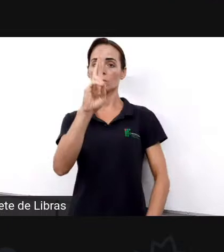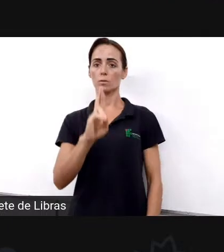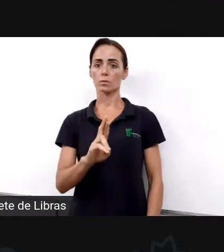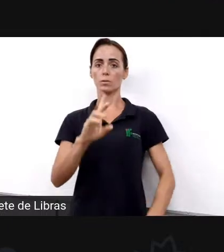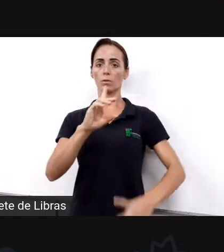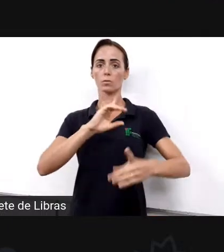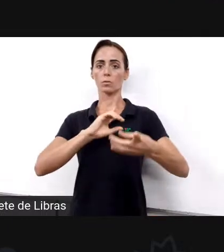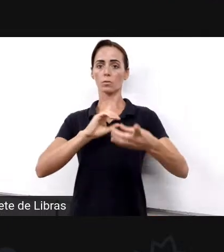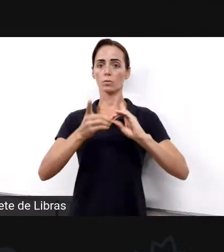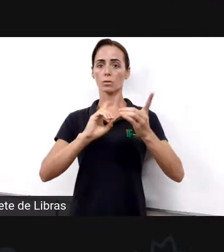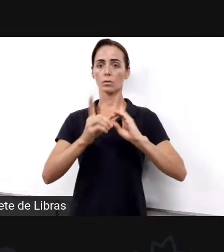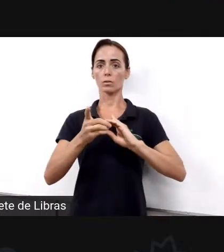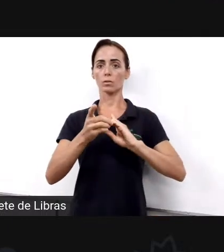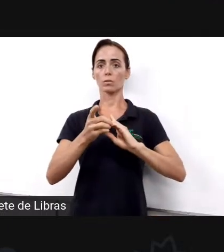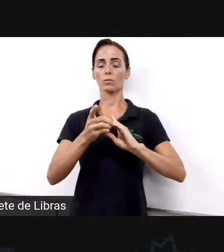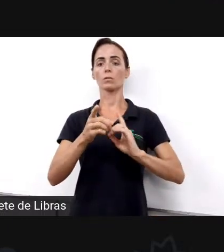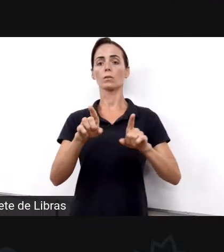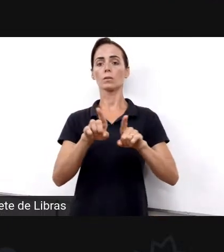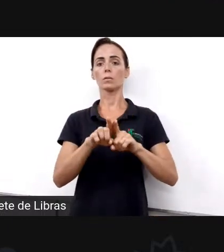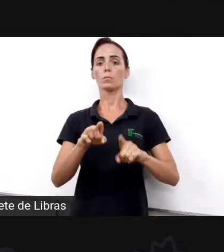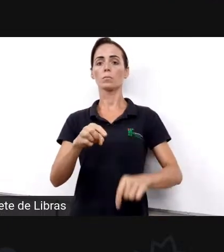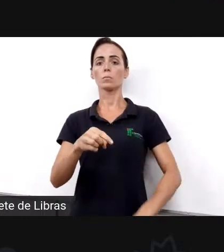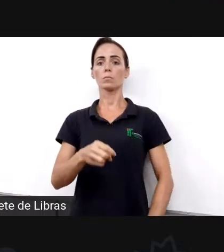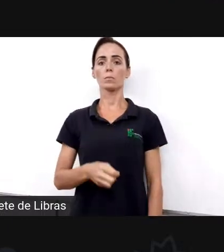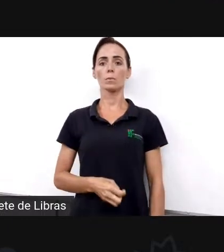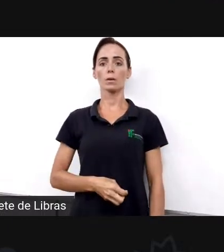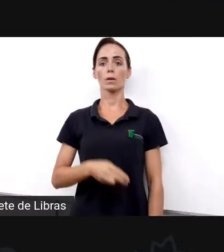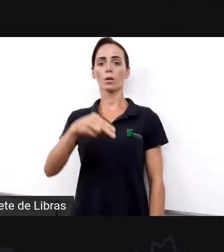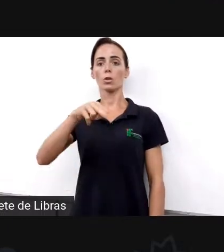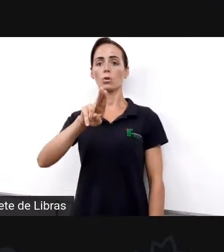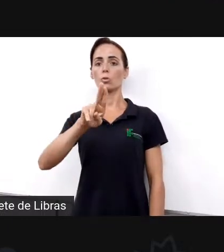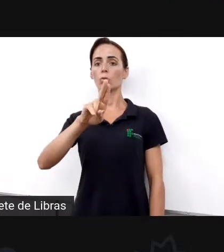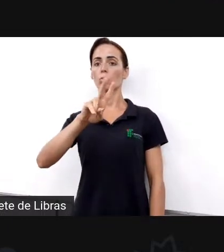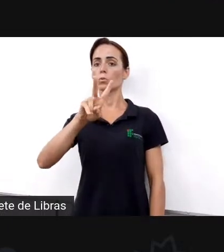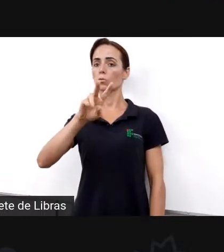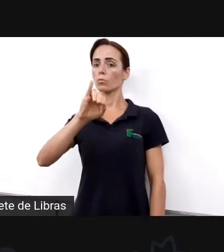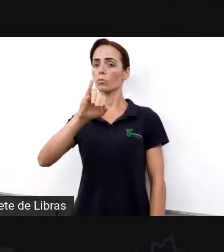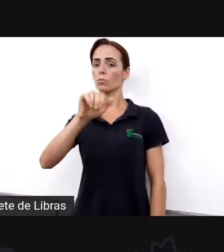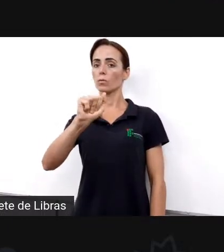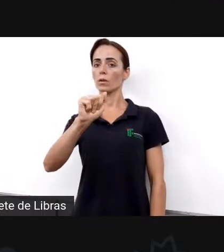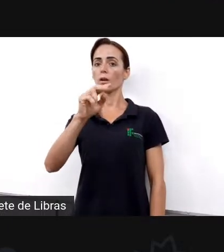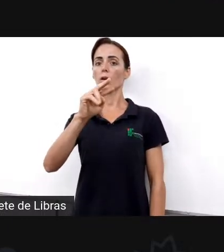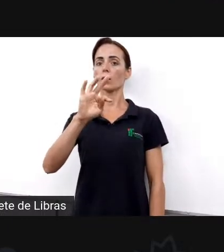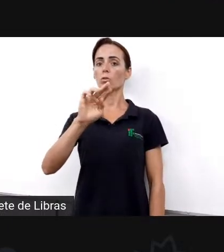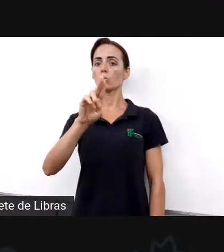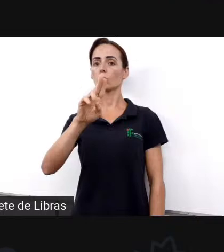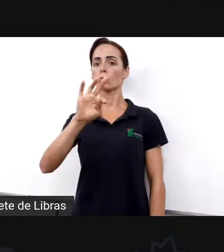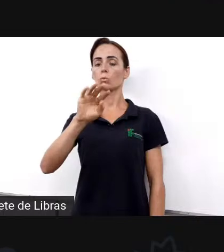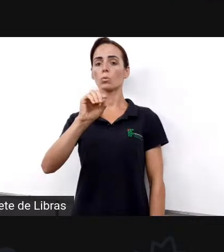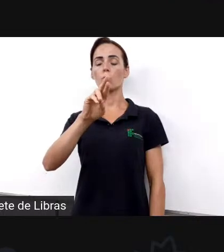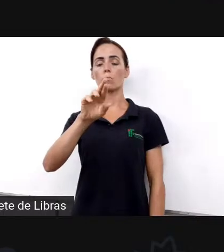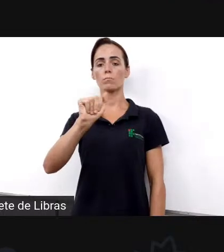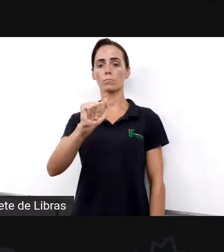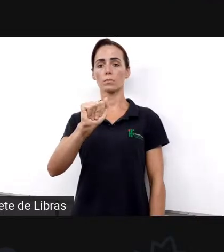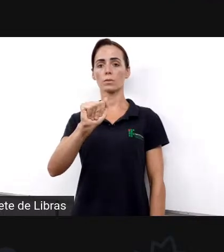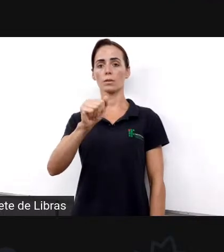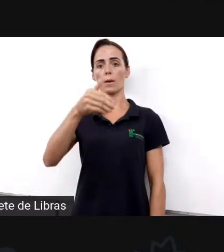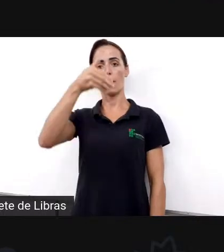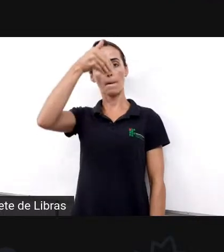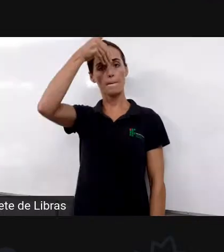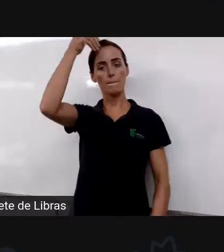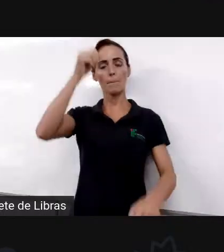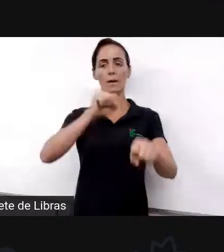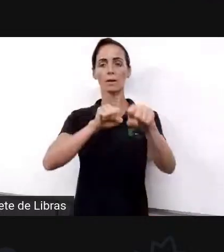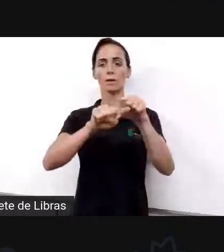coordenadora e patronese e professora Núvia Kuhn, nossa tutora Paraninfa e professora Franciele